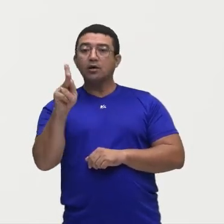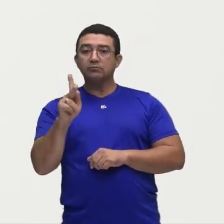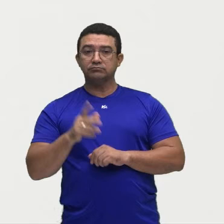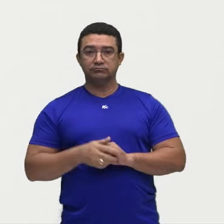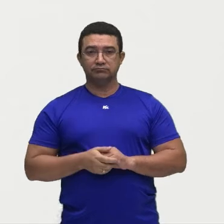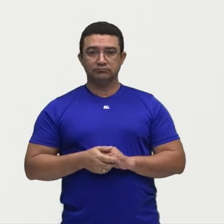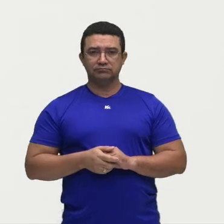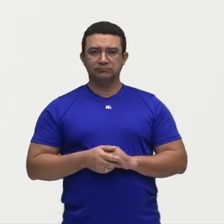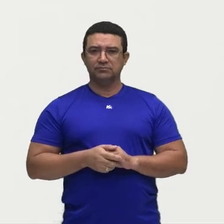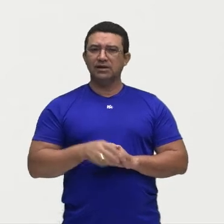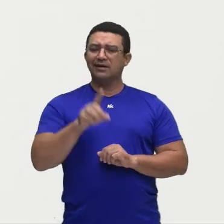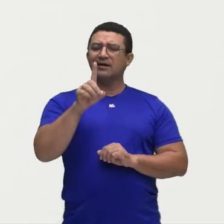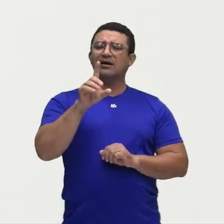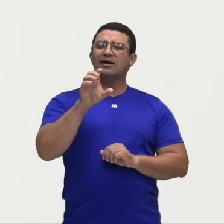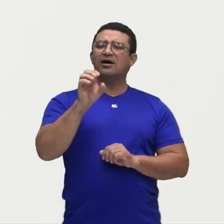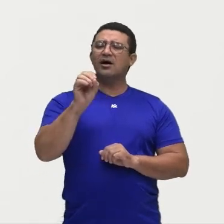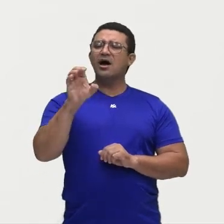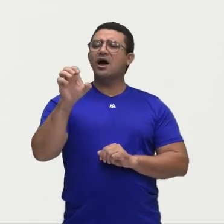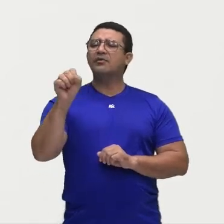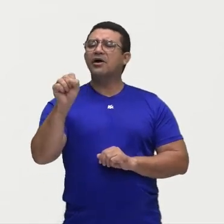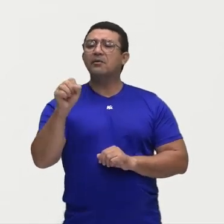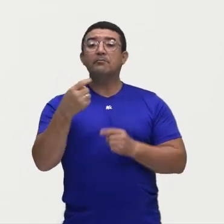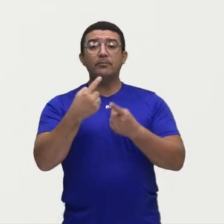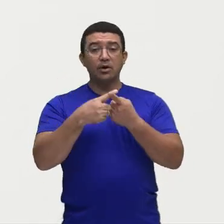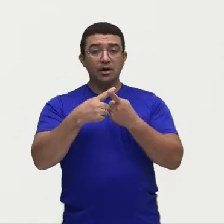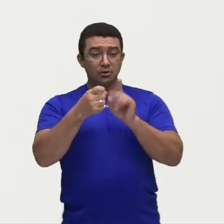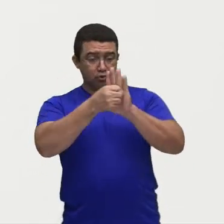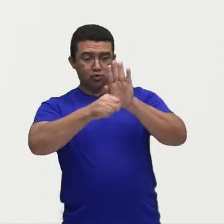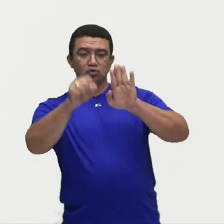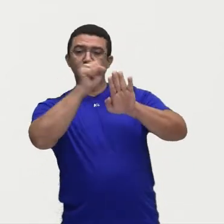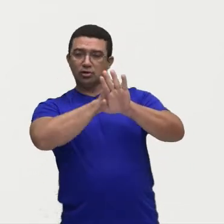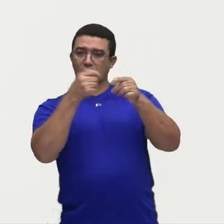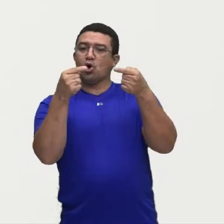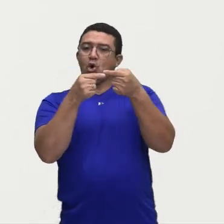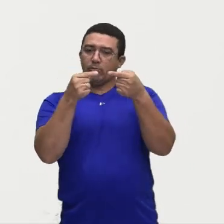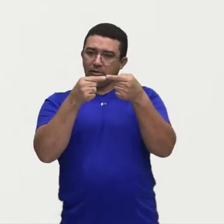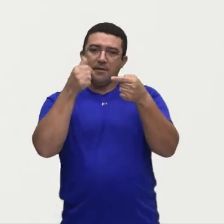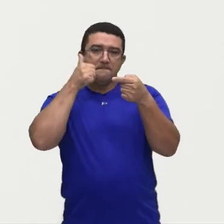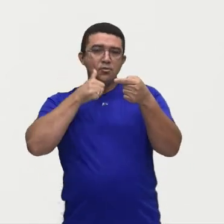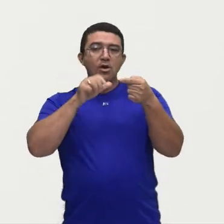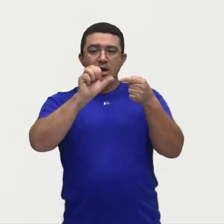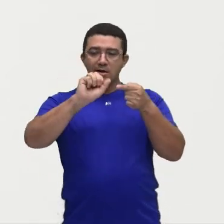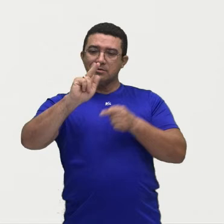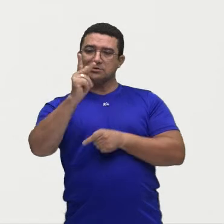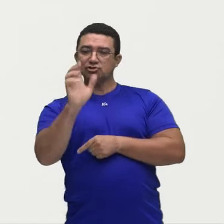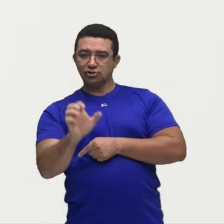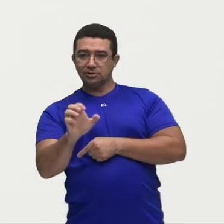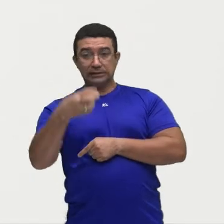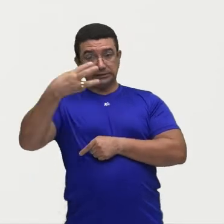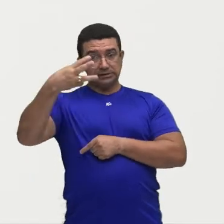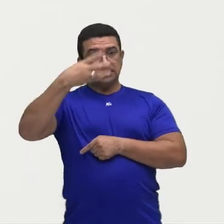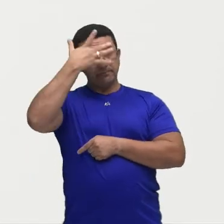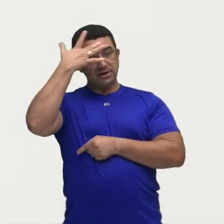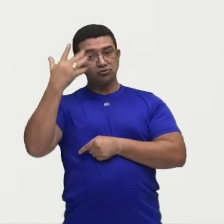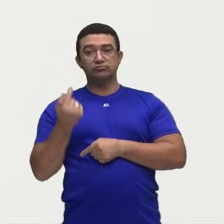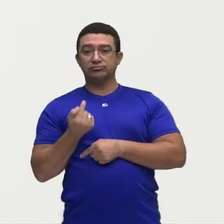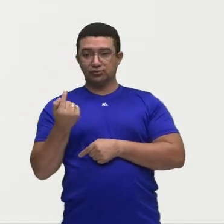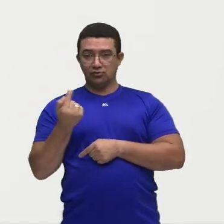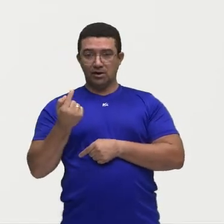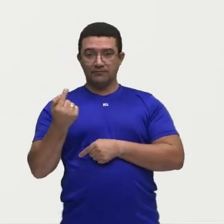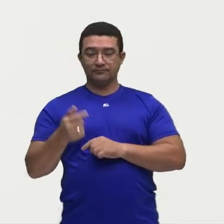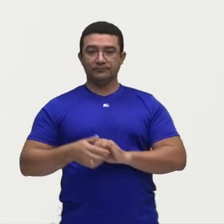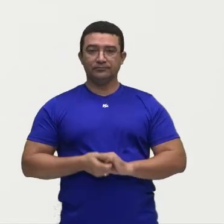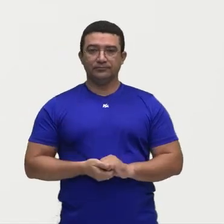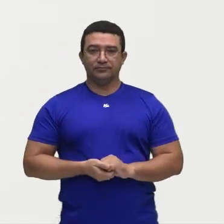eu usei o does, meu auxiliar? Porque o meu sujeito aqui é she, terceira pessoa do singular. Vamos ver a